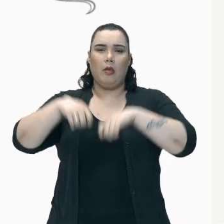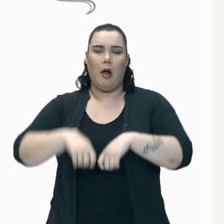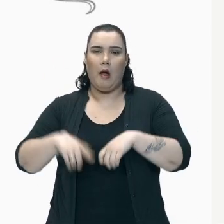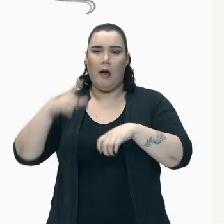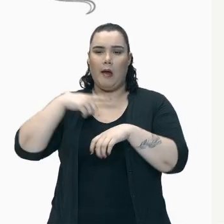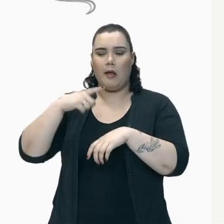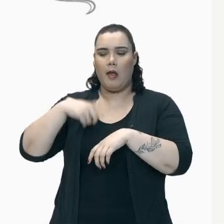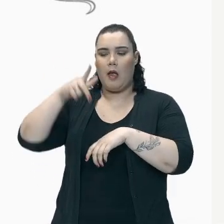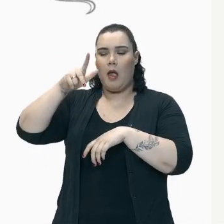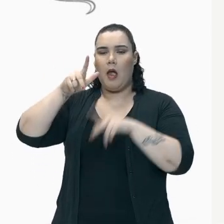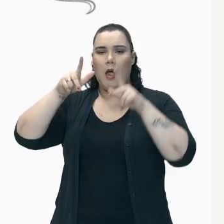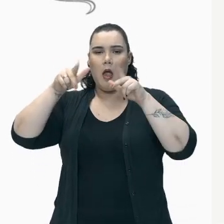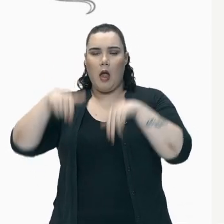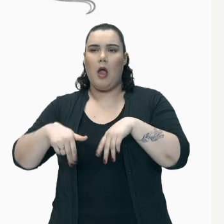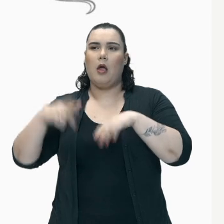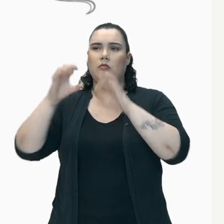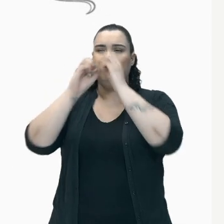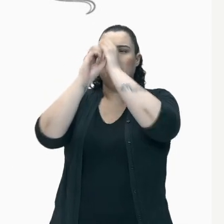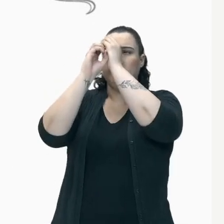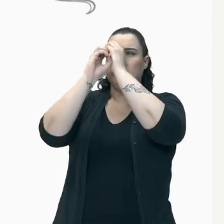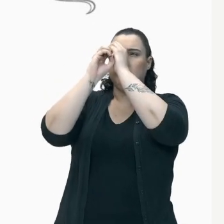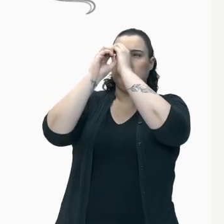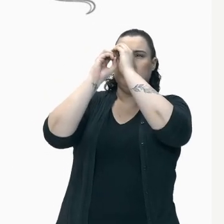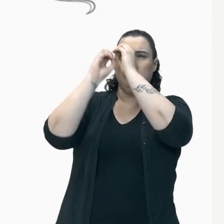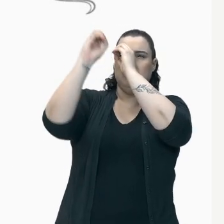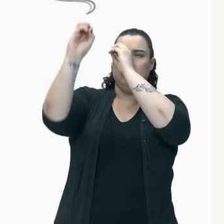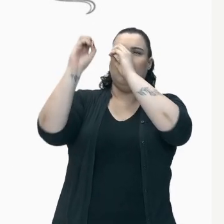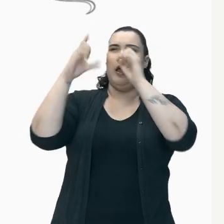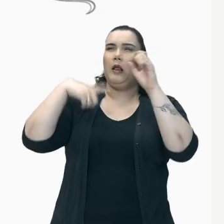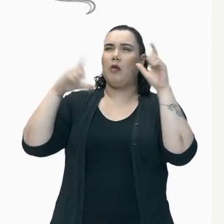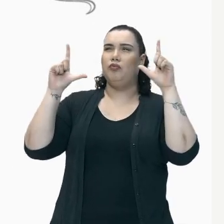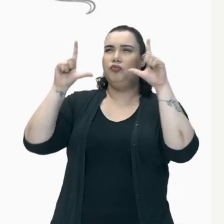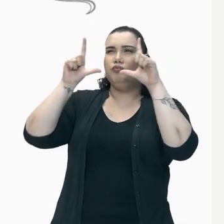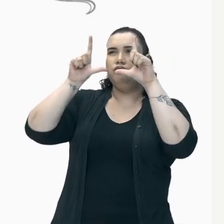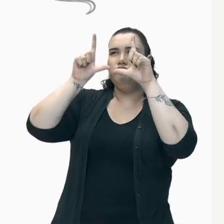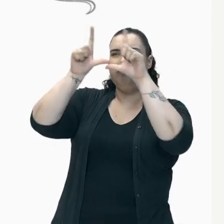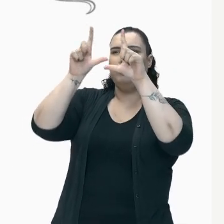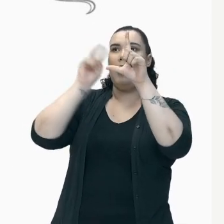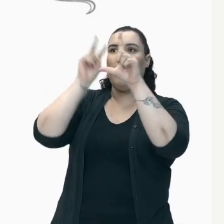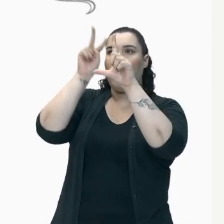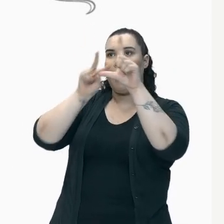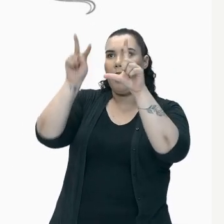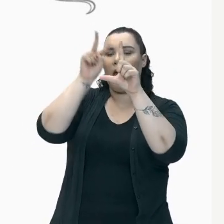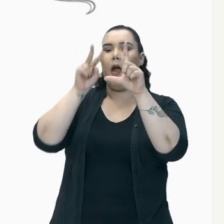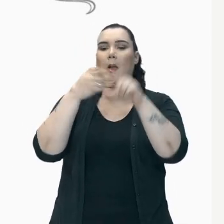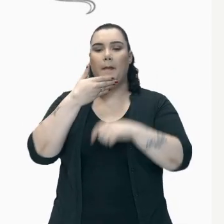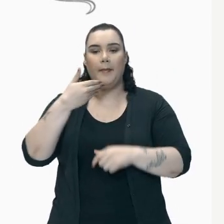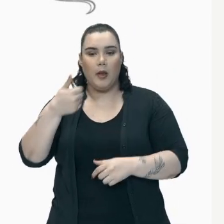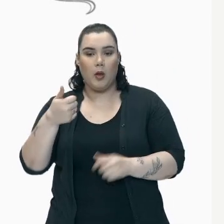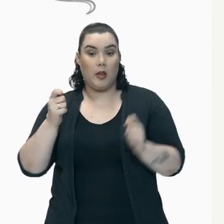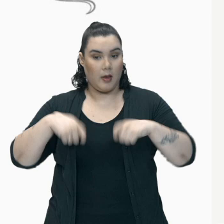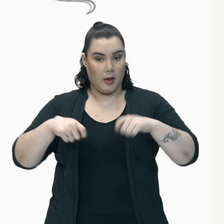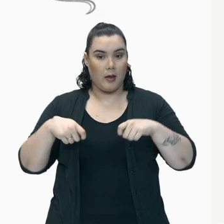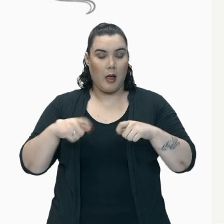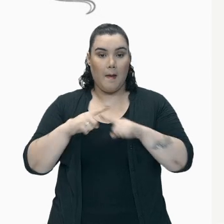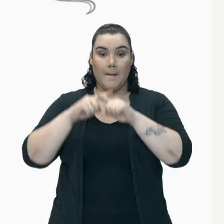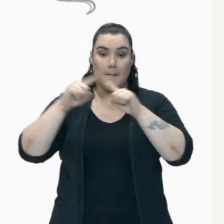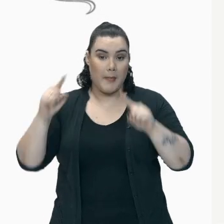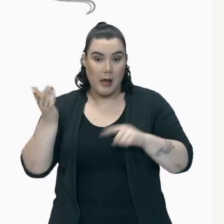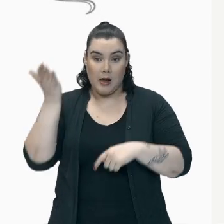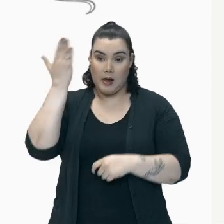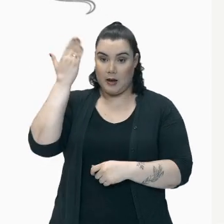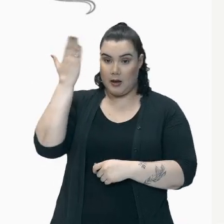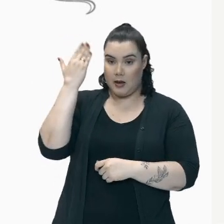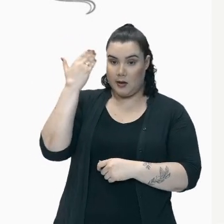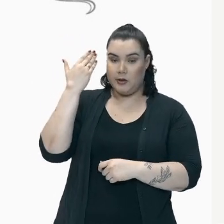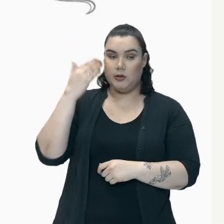bem, né? Aproximam bem as imagens para que a gente possa estudar melhor esses astros. Mas no início, o